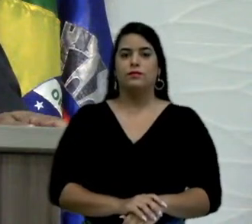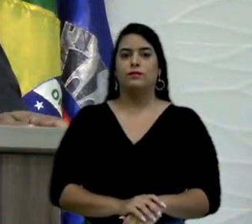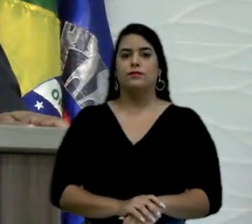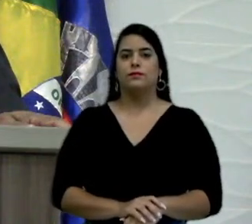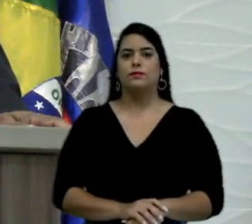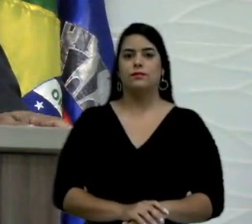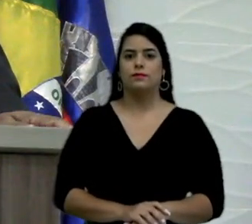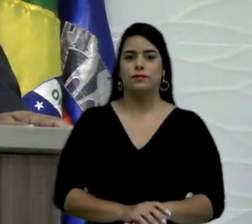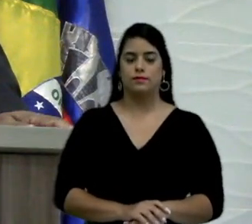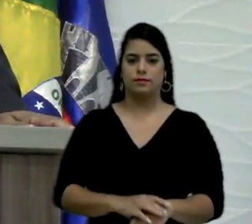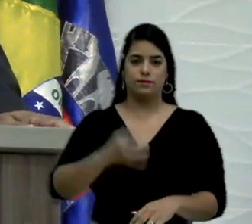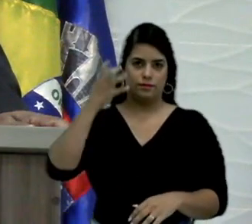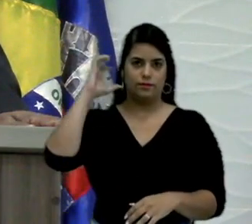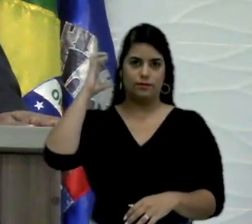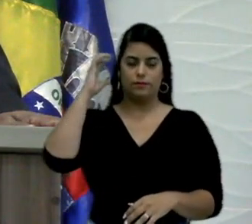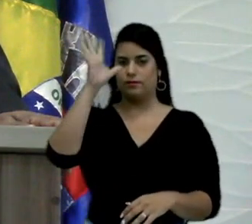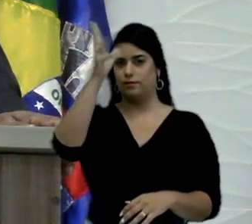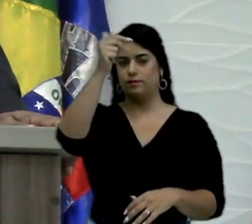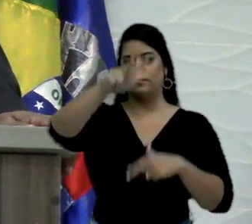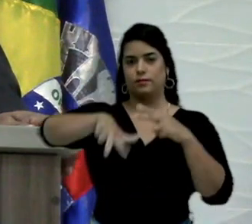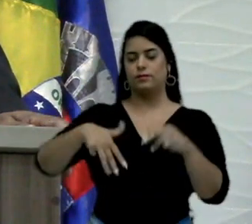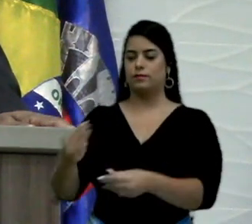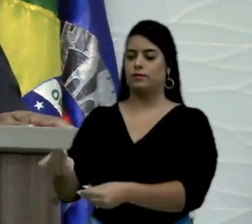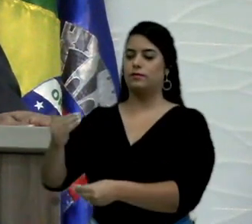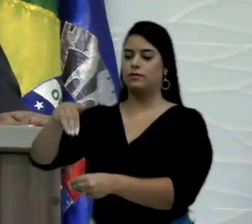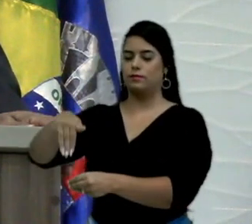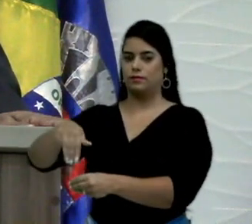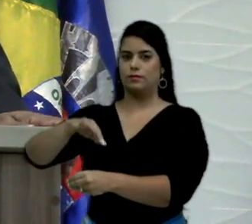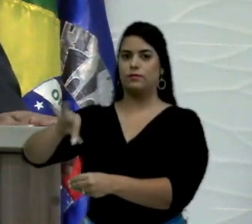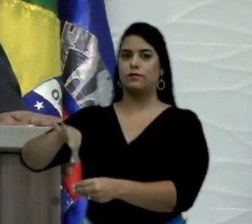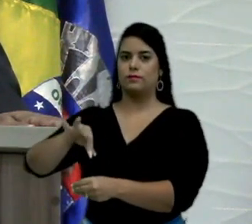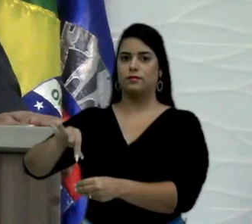através da rádio São Bento FM, Espírito Santo FM,